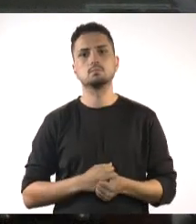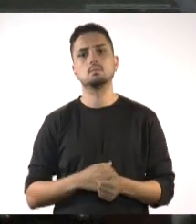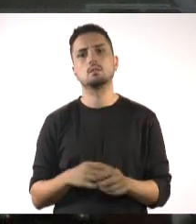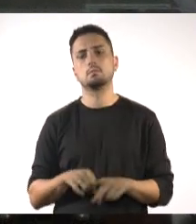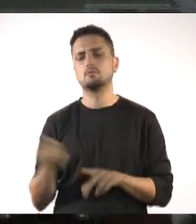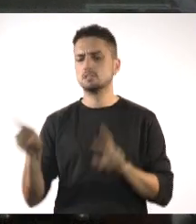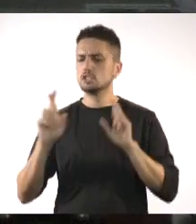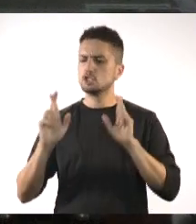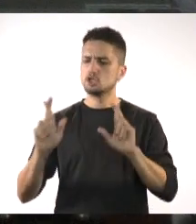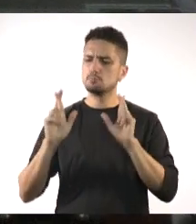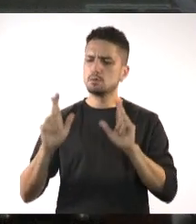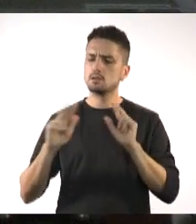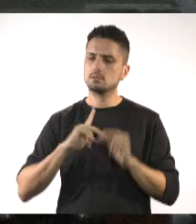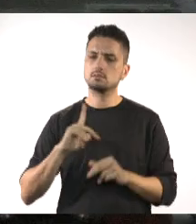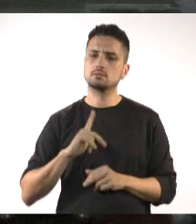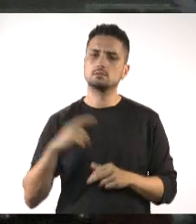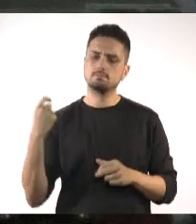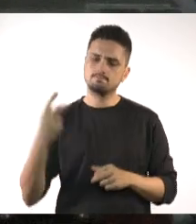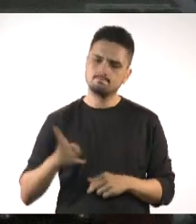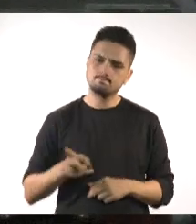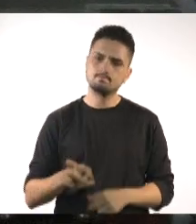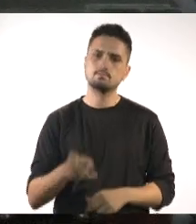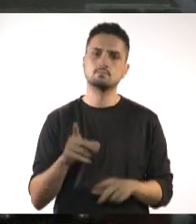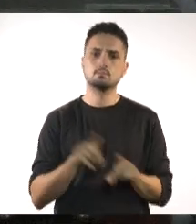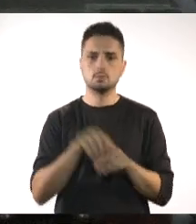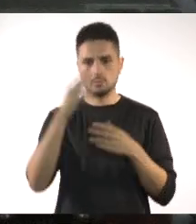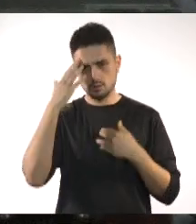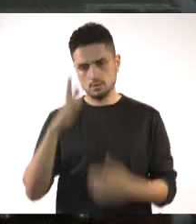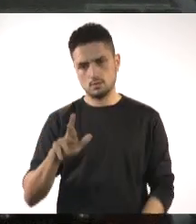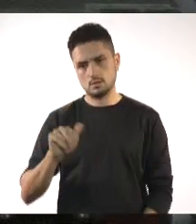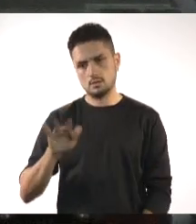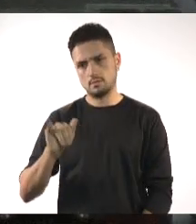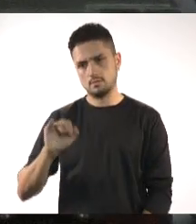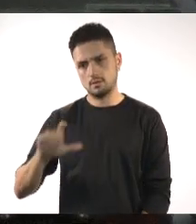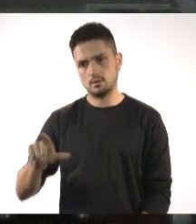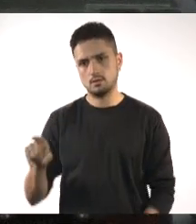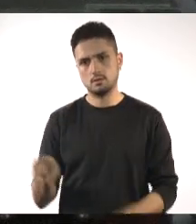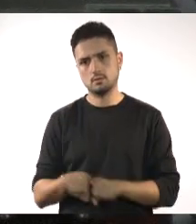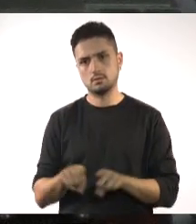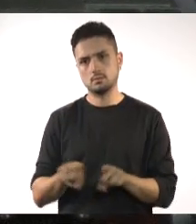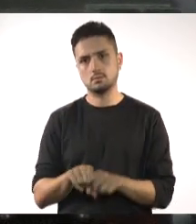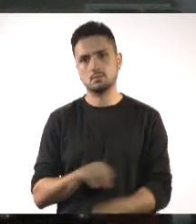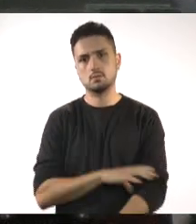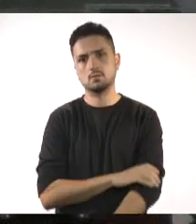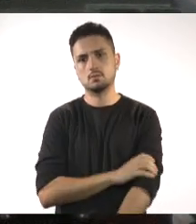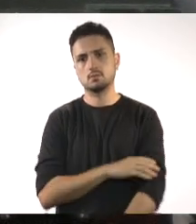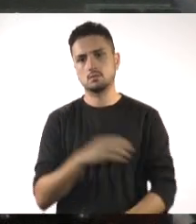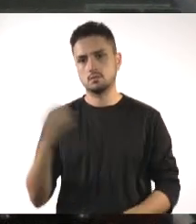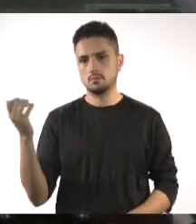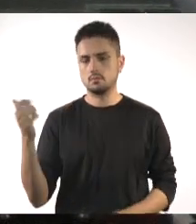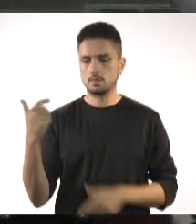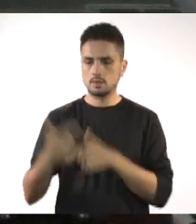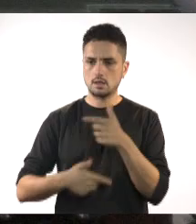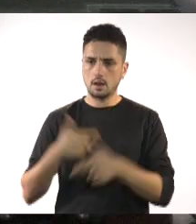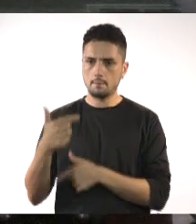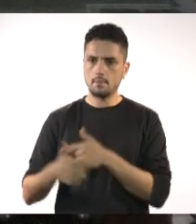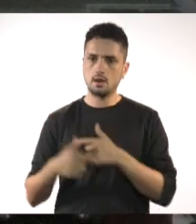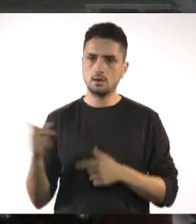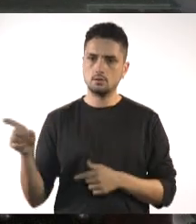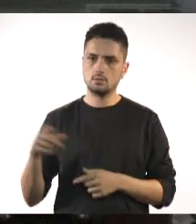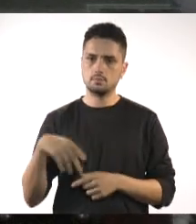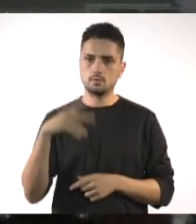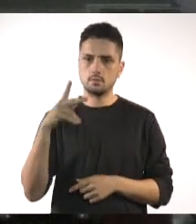esperança tão ativa que tanto nos impacta. Agradecer ao Rafael, que também, com o seu trabalho nas pastorais